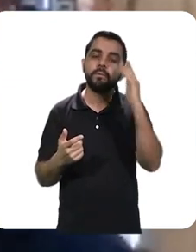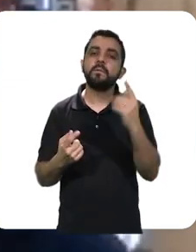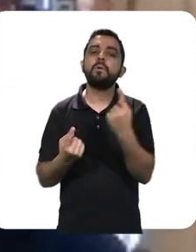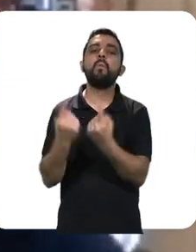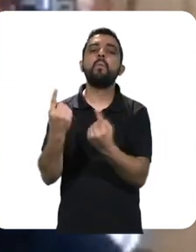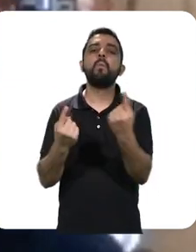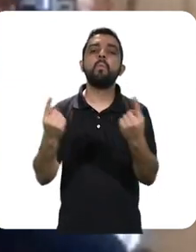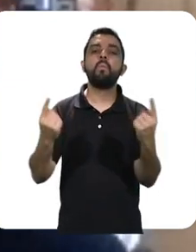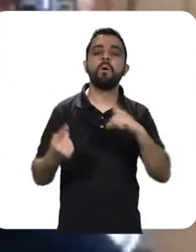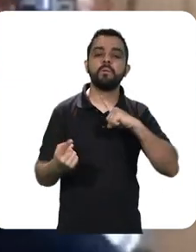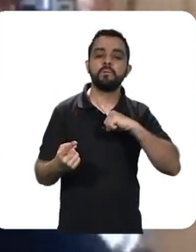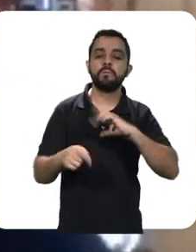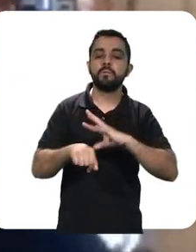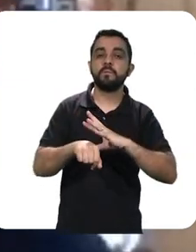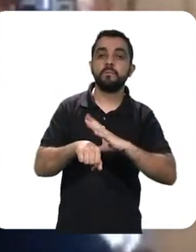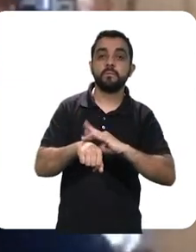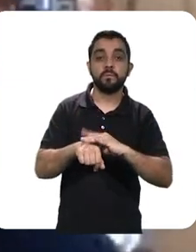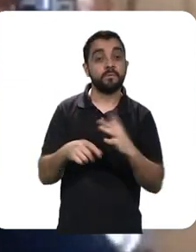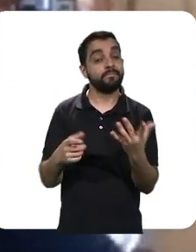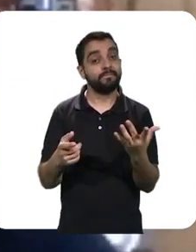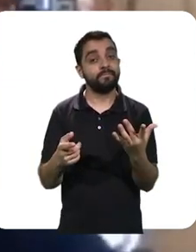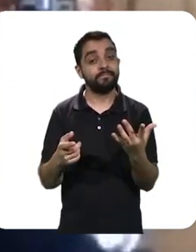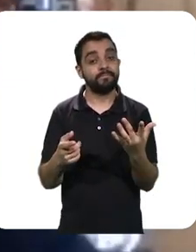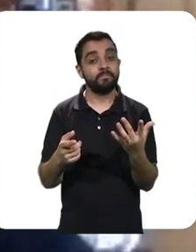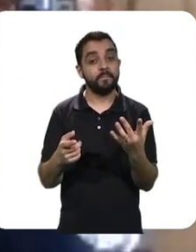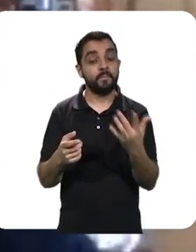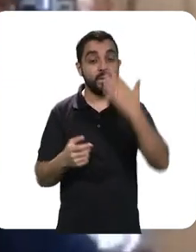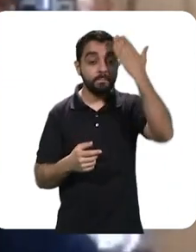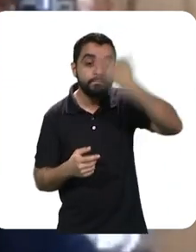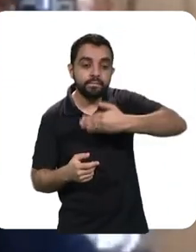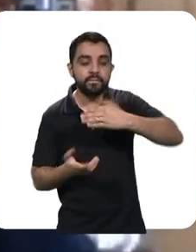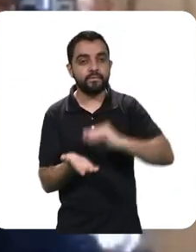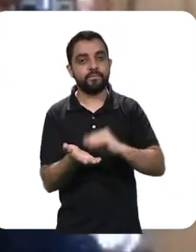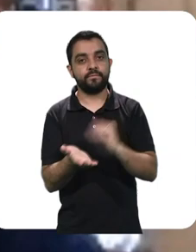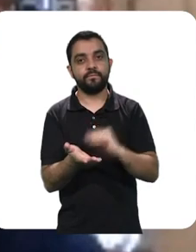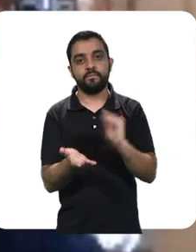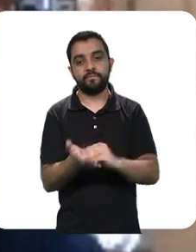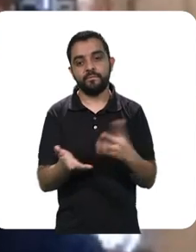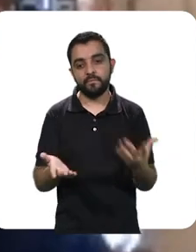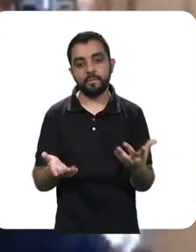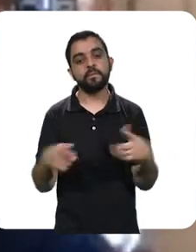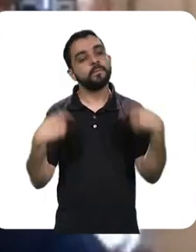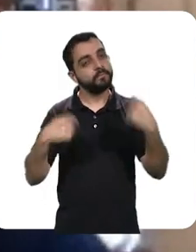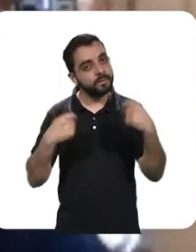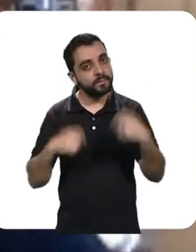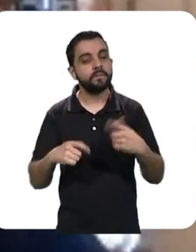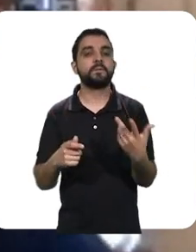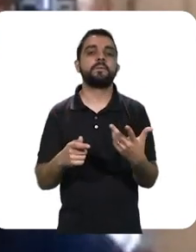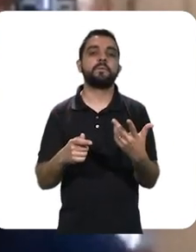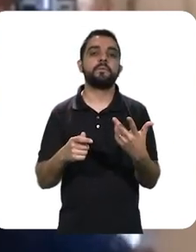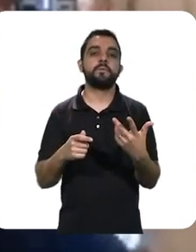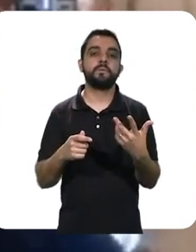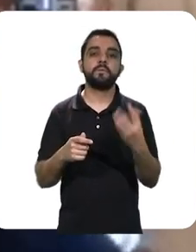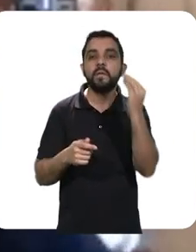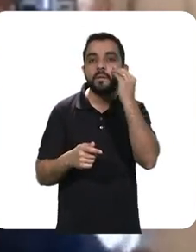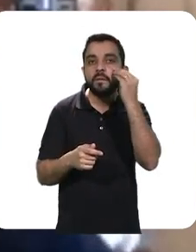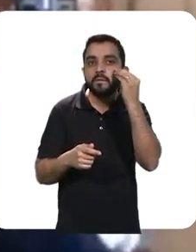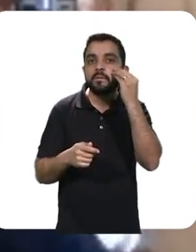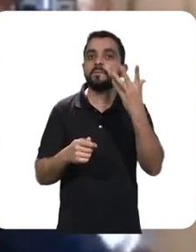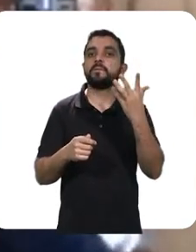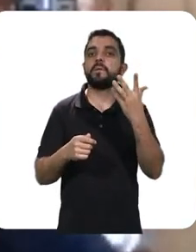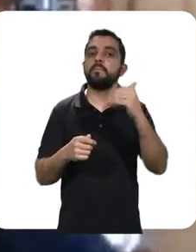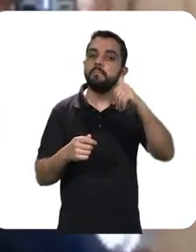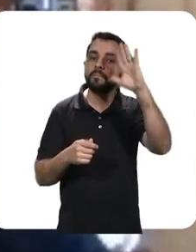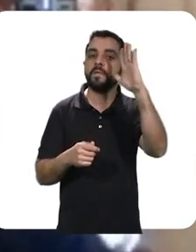com outros agentes. Se a gente não testar mais e não tiver uma velocidade de resultado maior, a gente vai estagnar. As medidas não